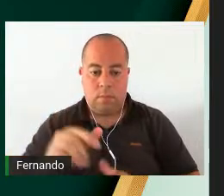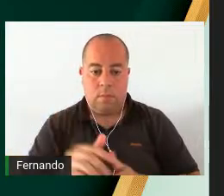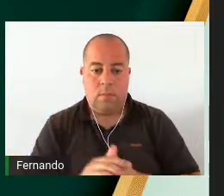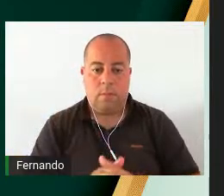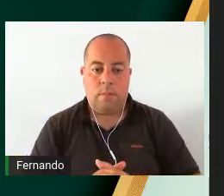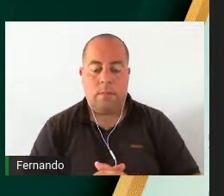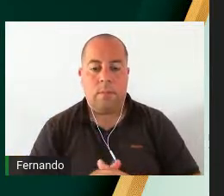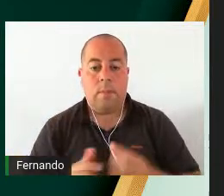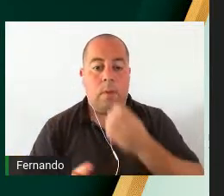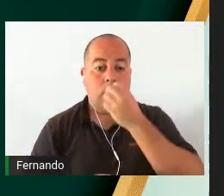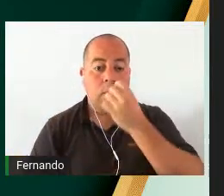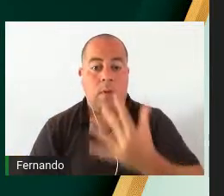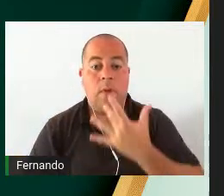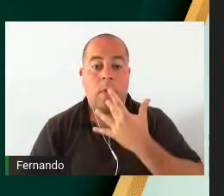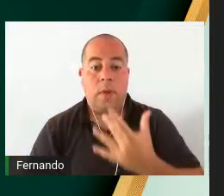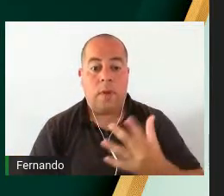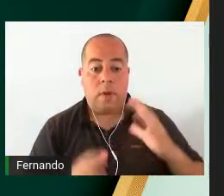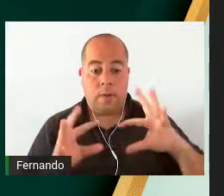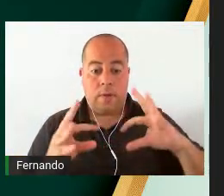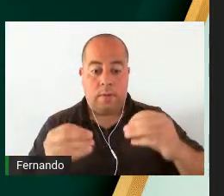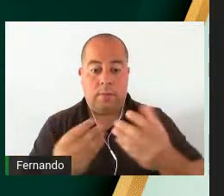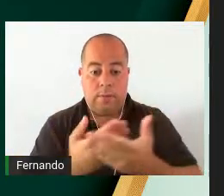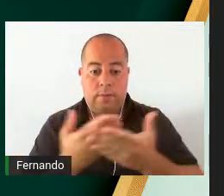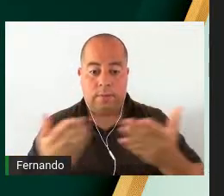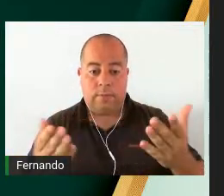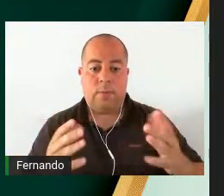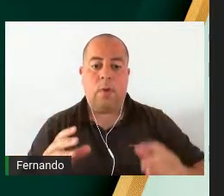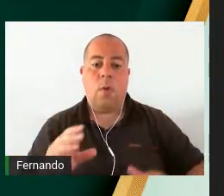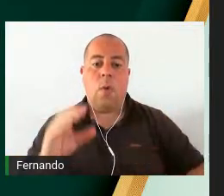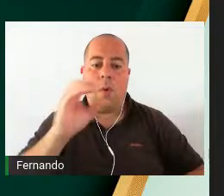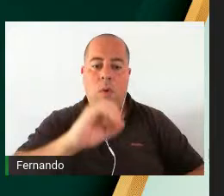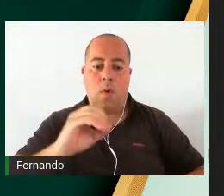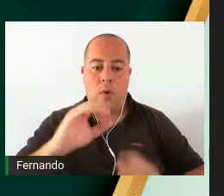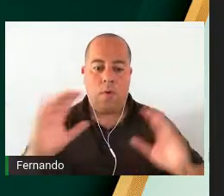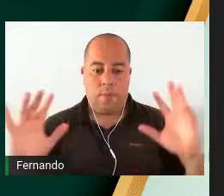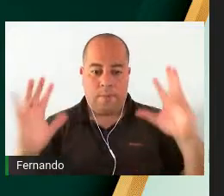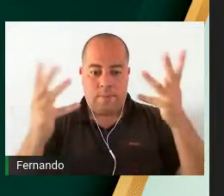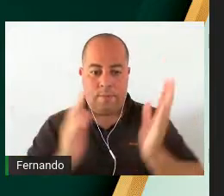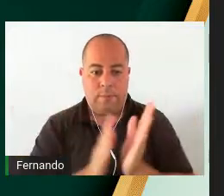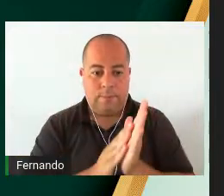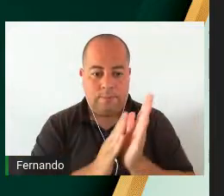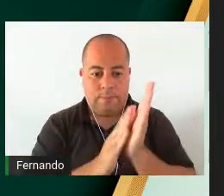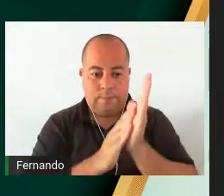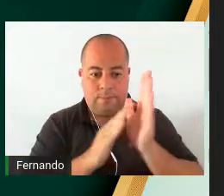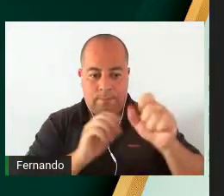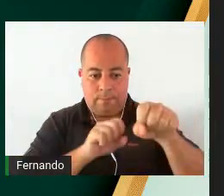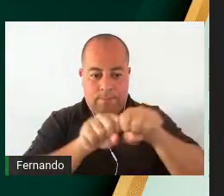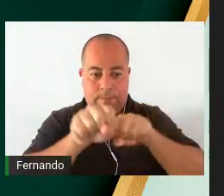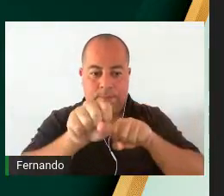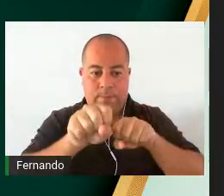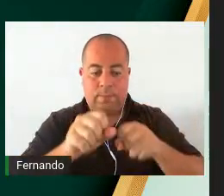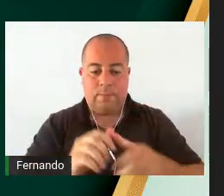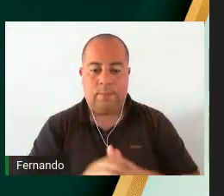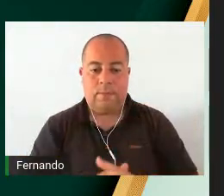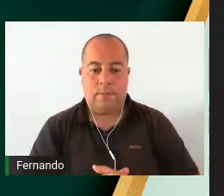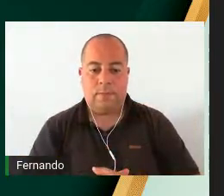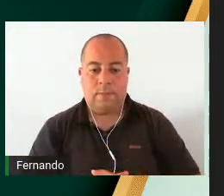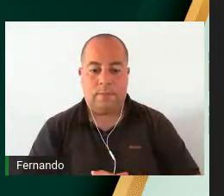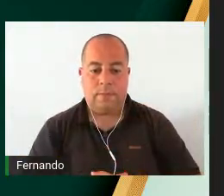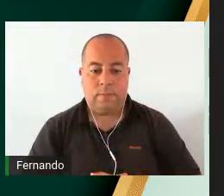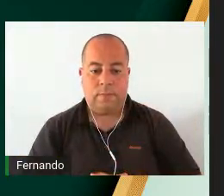Boa tarde a todos, que tenhamos uma excelente cerimônia e parabéns aos formandos. A